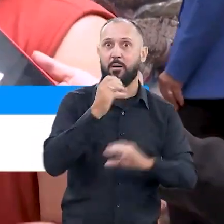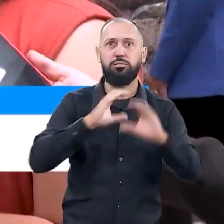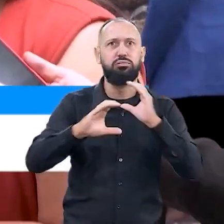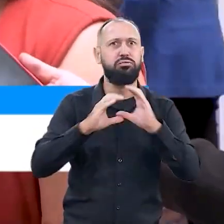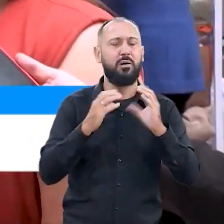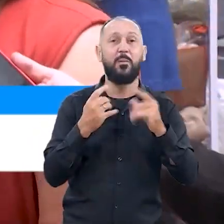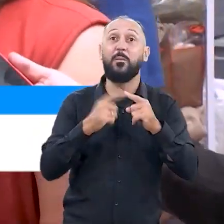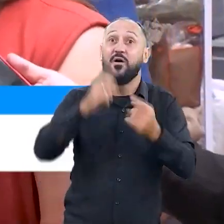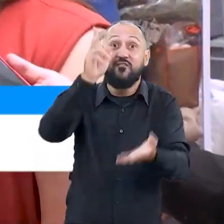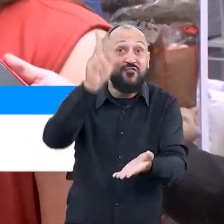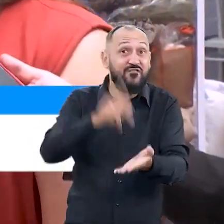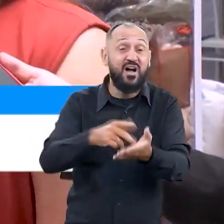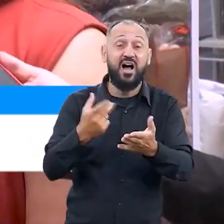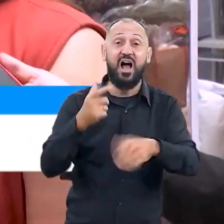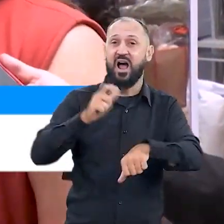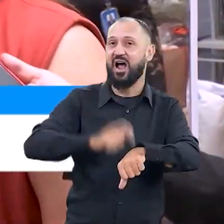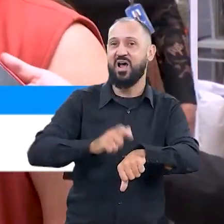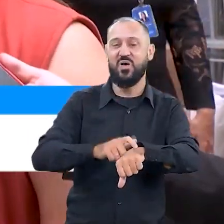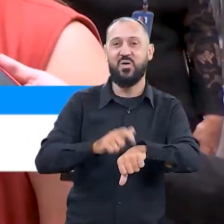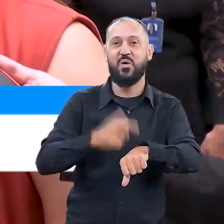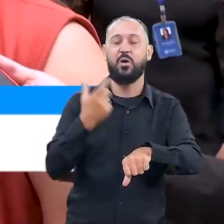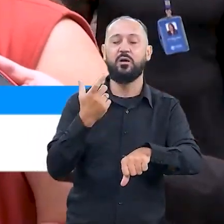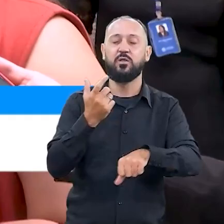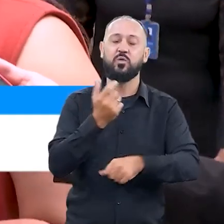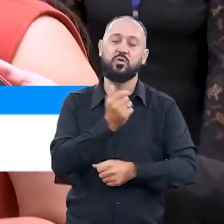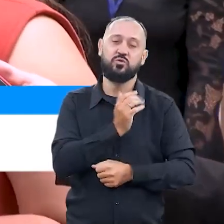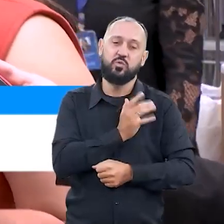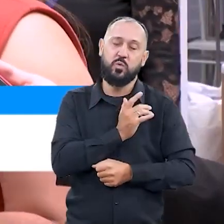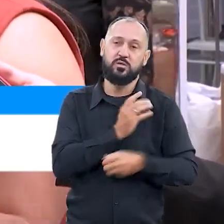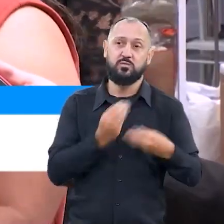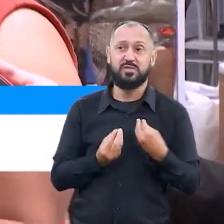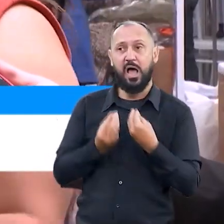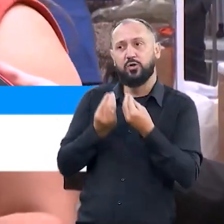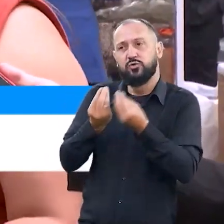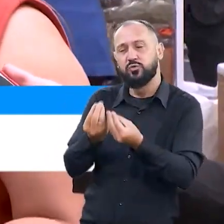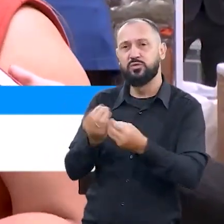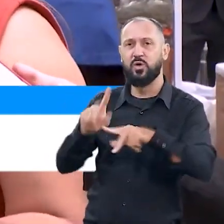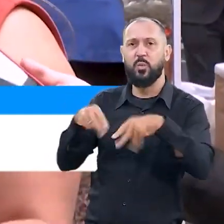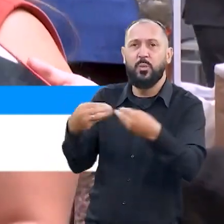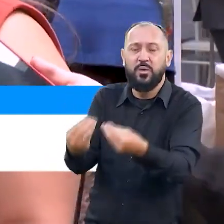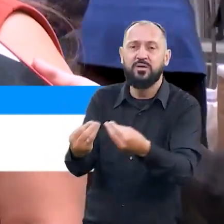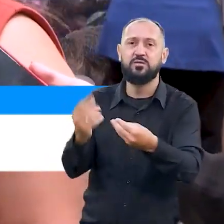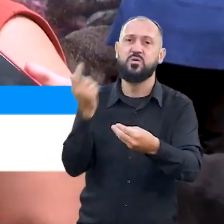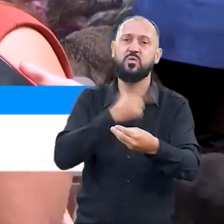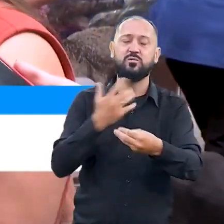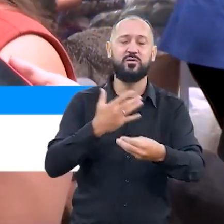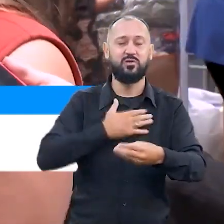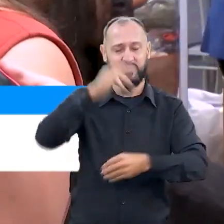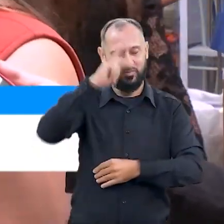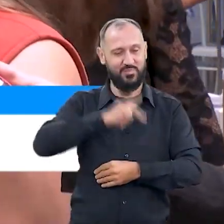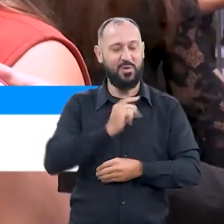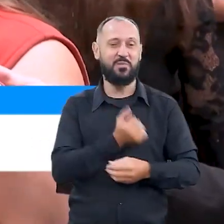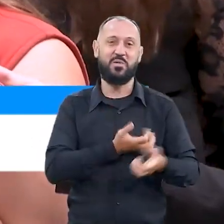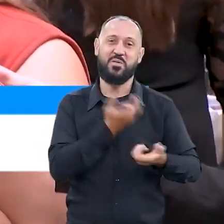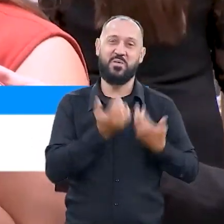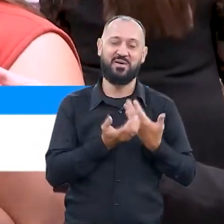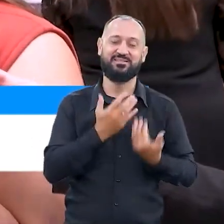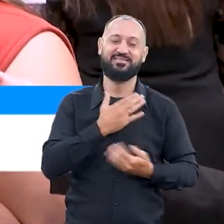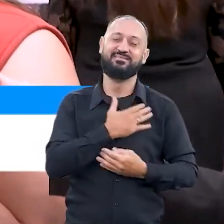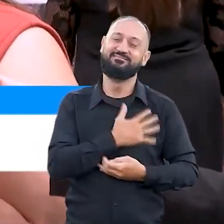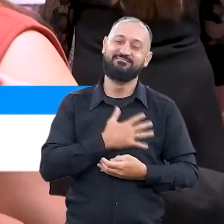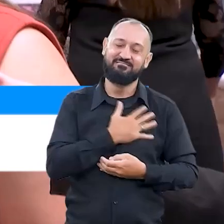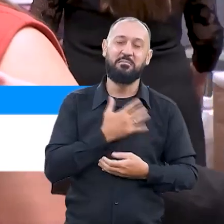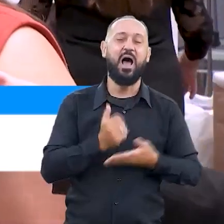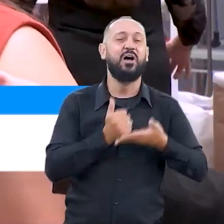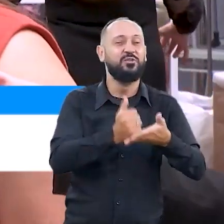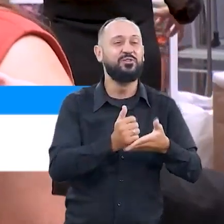É um prazer interpretar uma música dessa, porque é verdade, quando a gente aquece o coração do outro com uma doação, a gente também acaba aquecendo o nosso